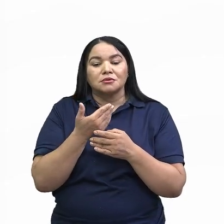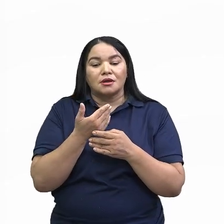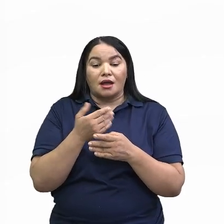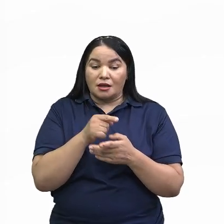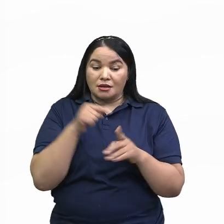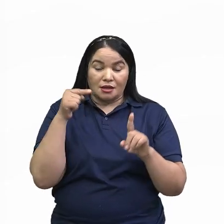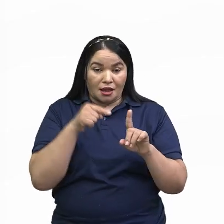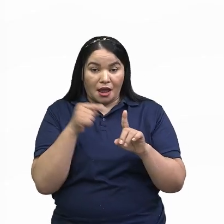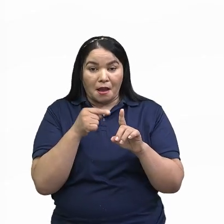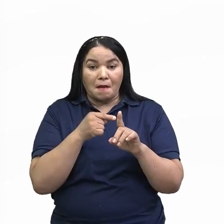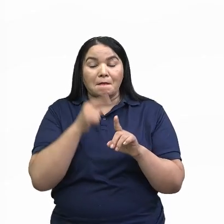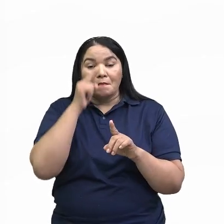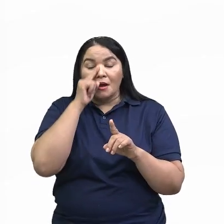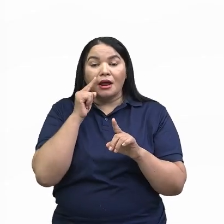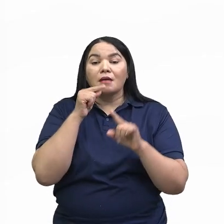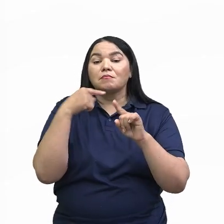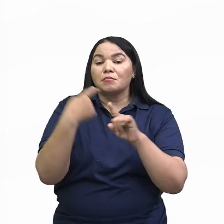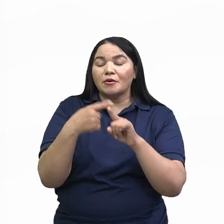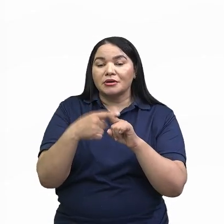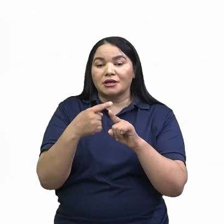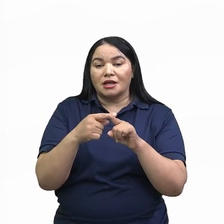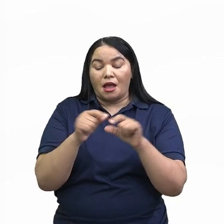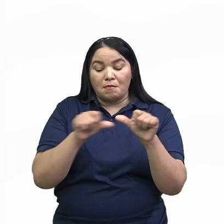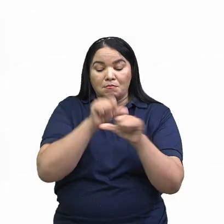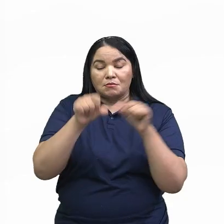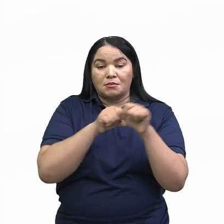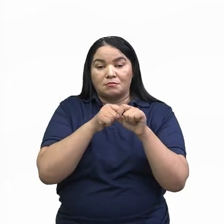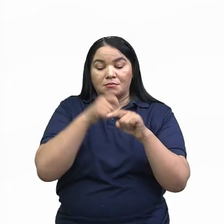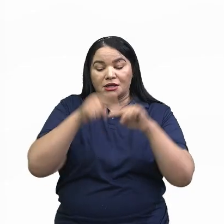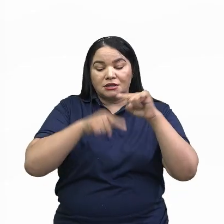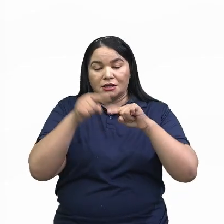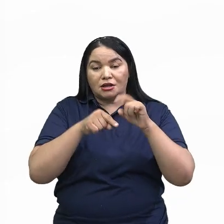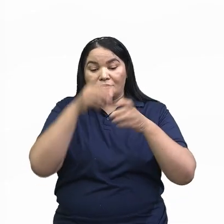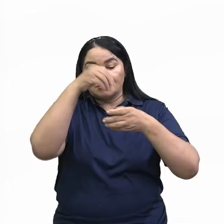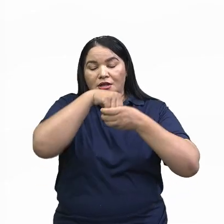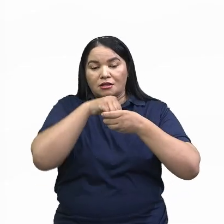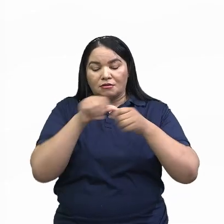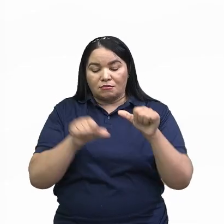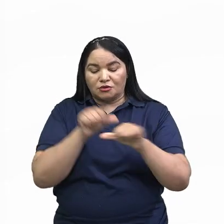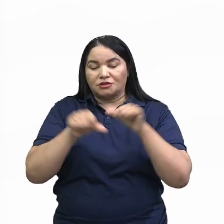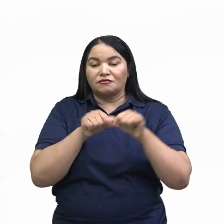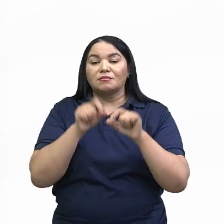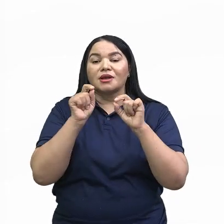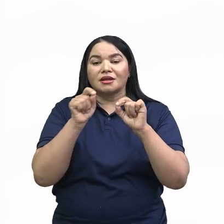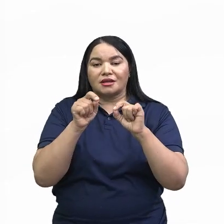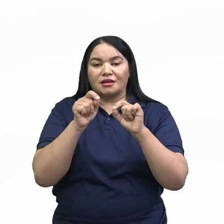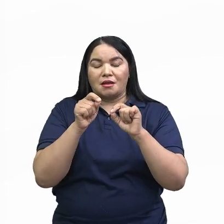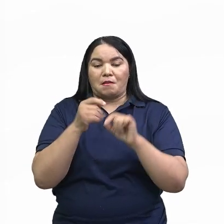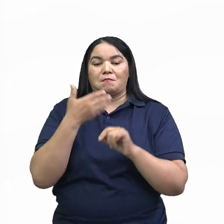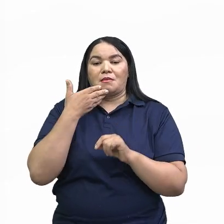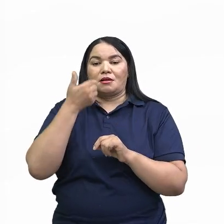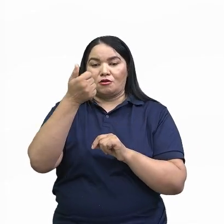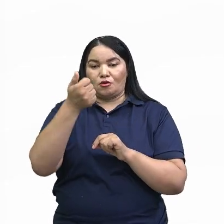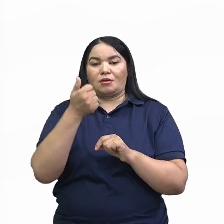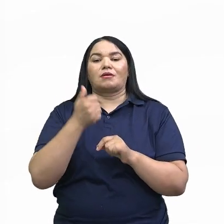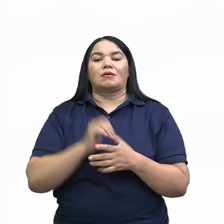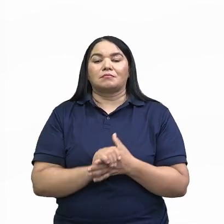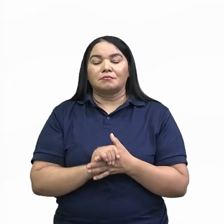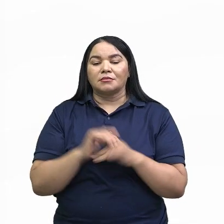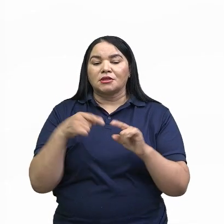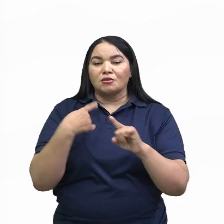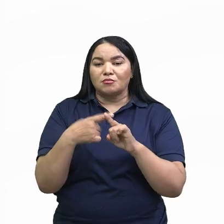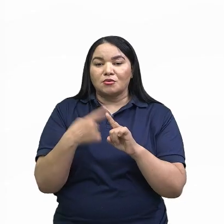porque ela foi modificada geneticamente, né? Por quê? Justamente para melhorar esse produto, né? Porque a gente sabe